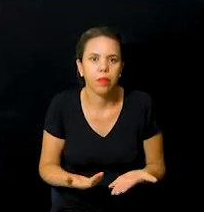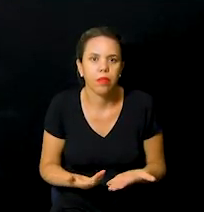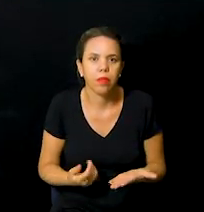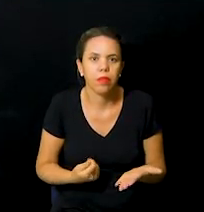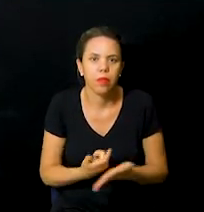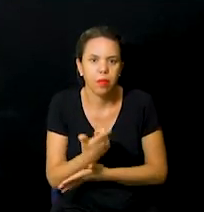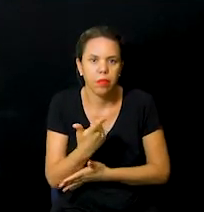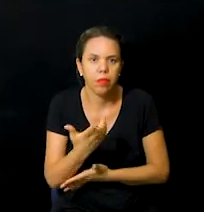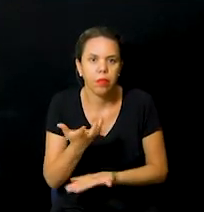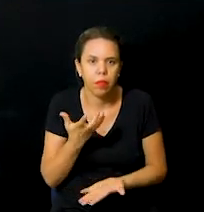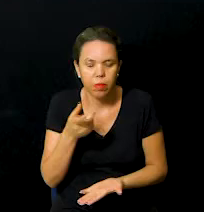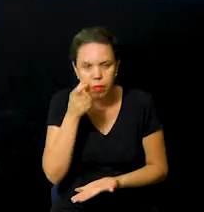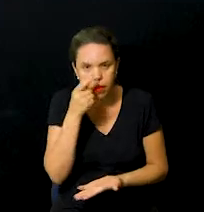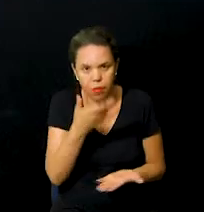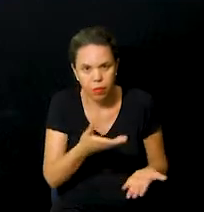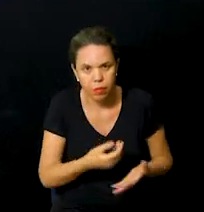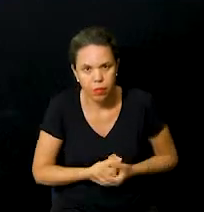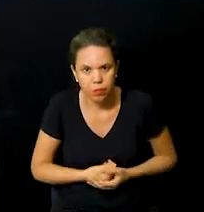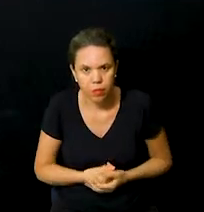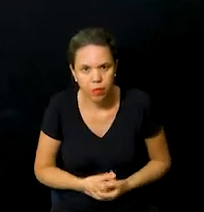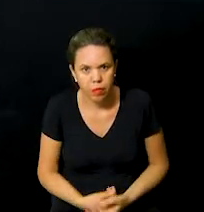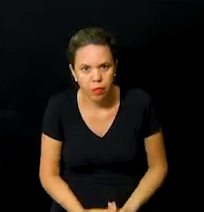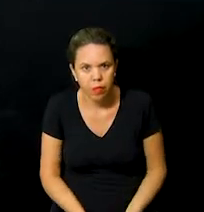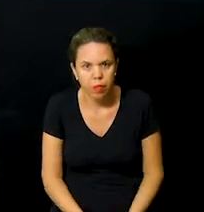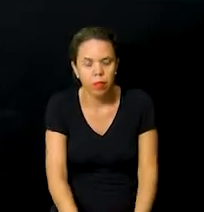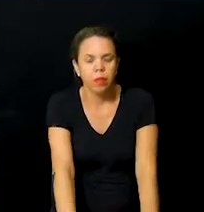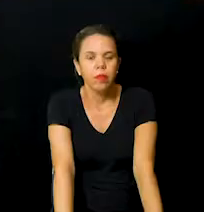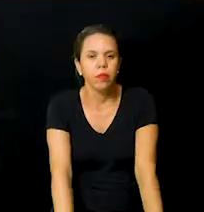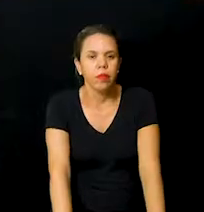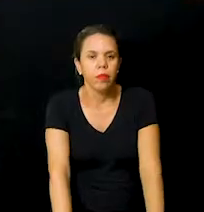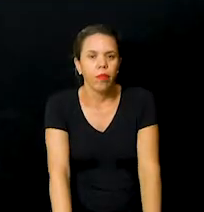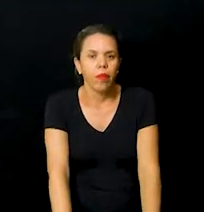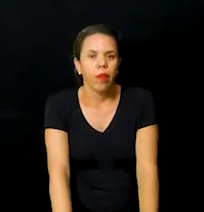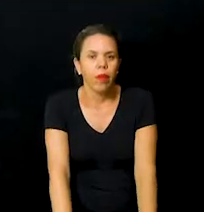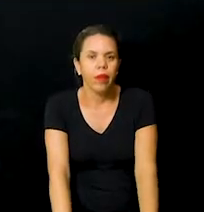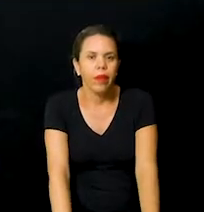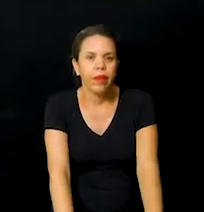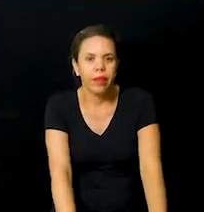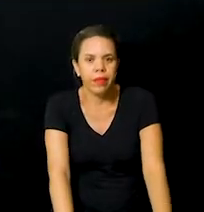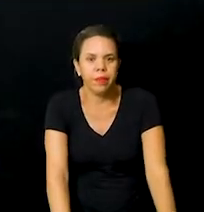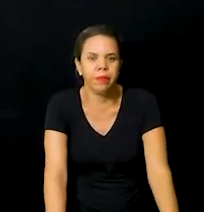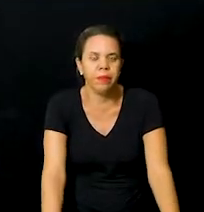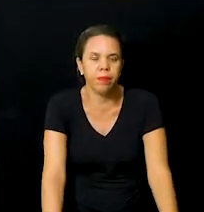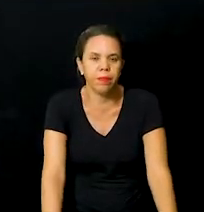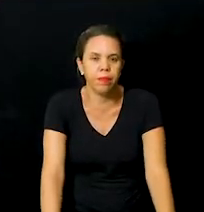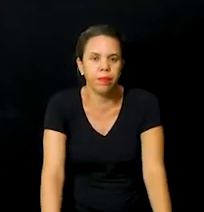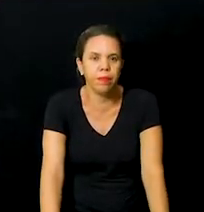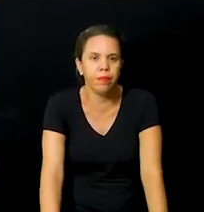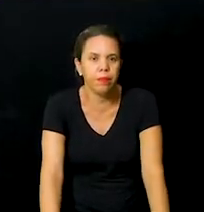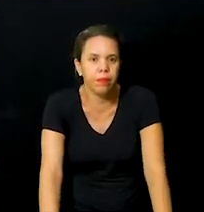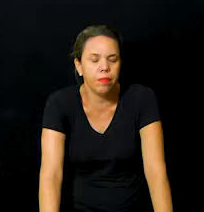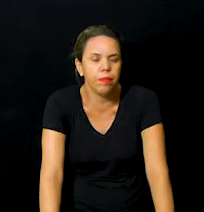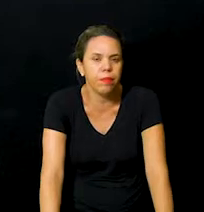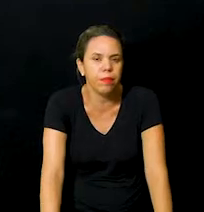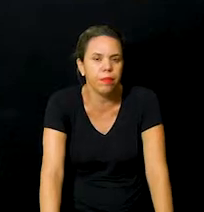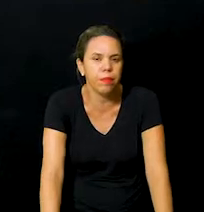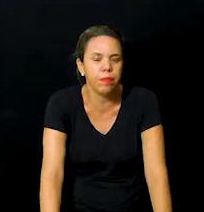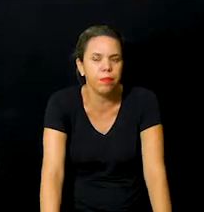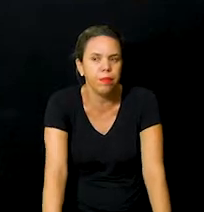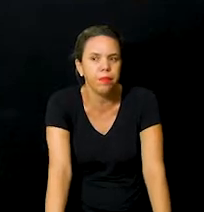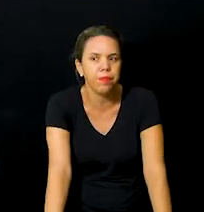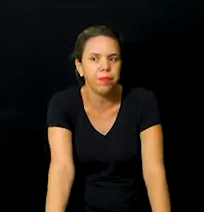comprar da gente aquilo que ele está vendo ali. E quando a gente fala em